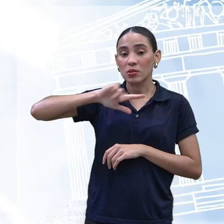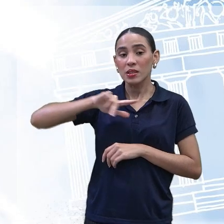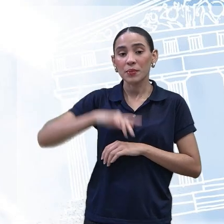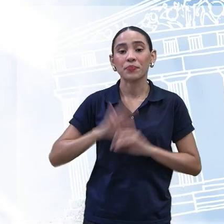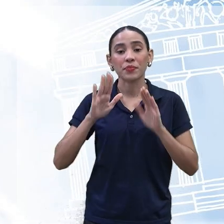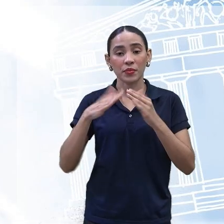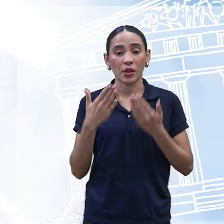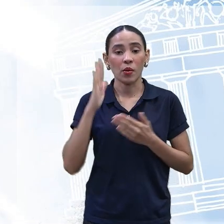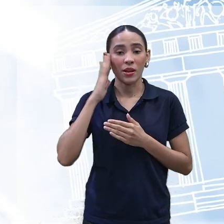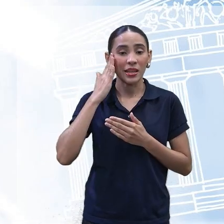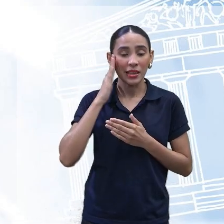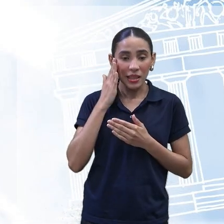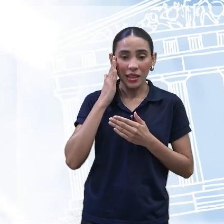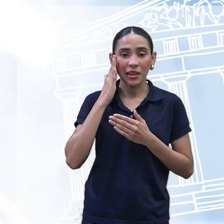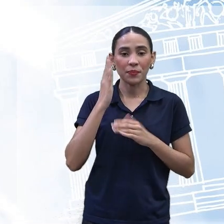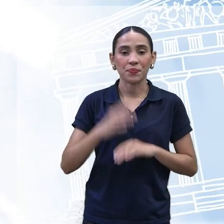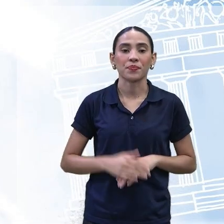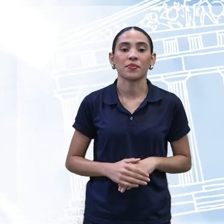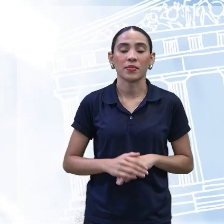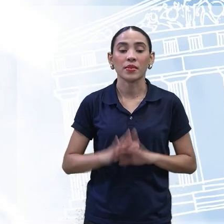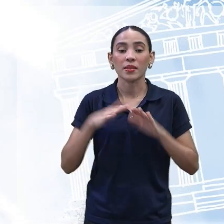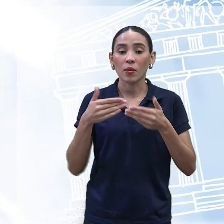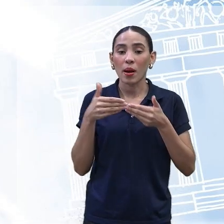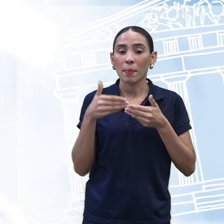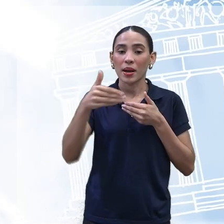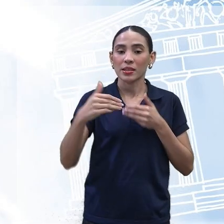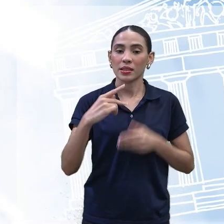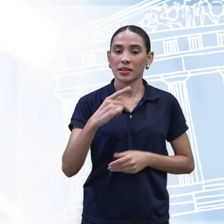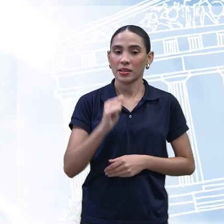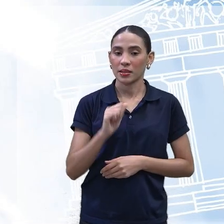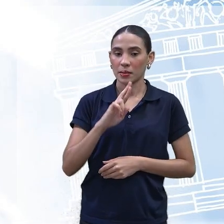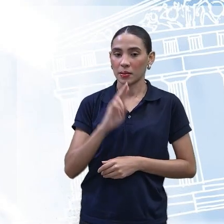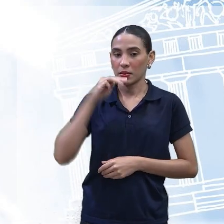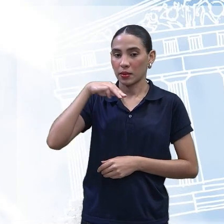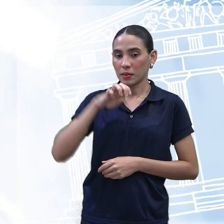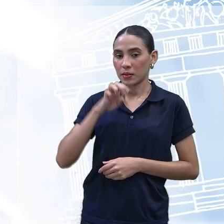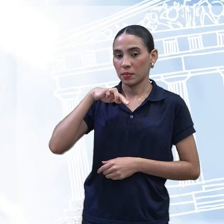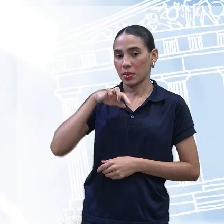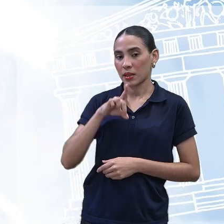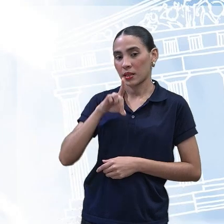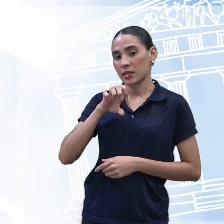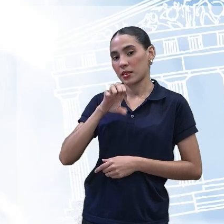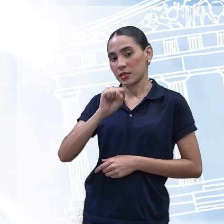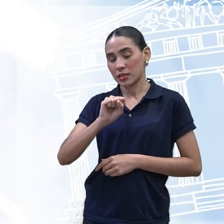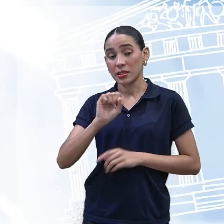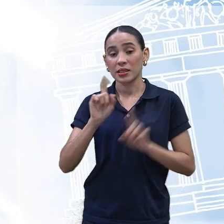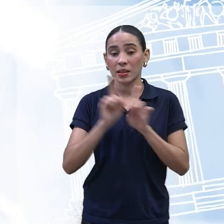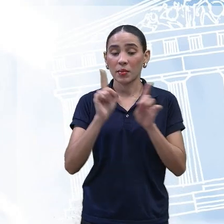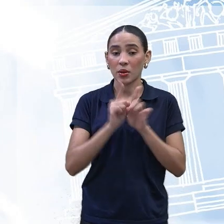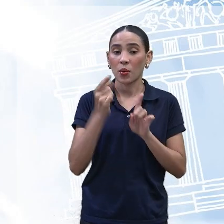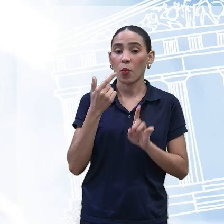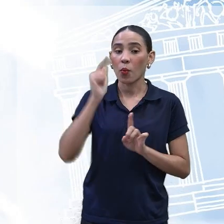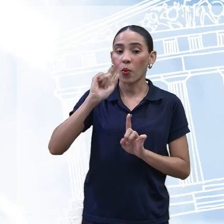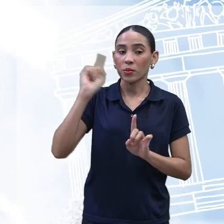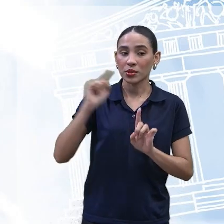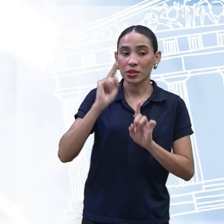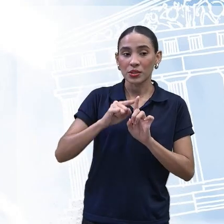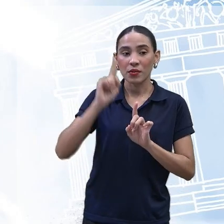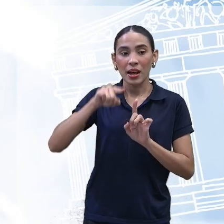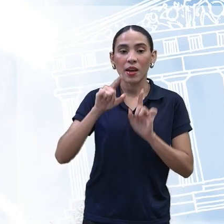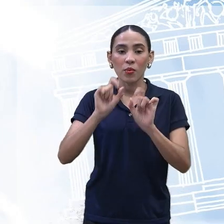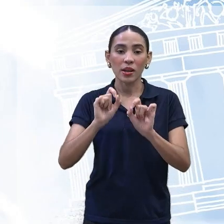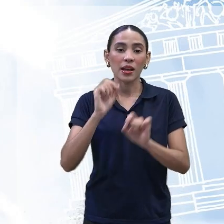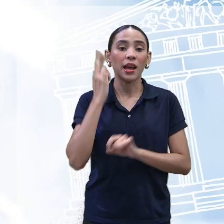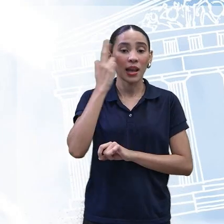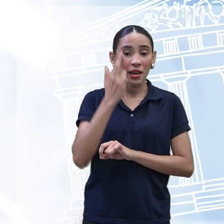Então, vamos entender de uma vez por todas a partir de Parmênides. E também, outro objetivo da nossa aula é